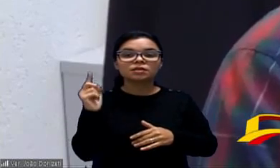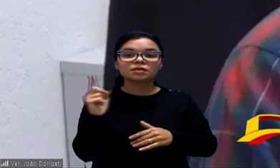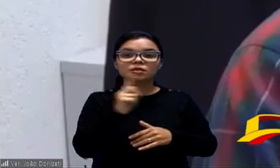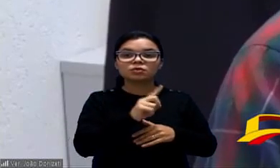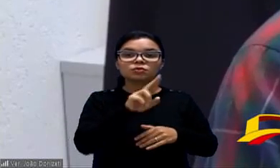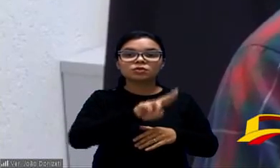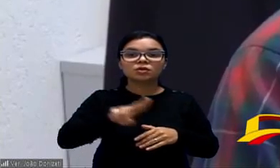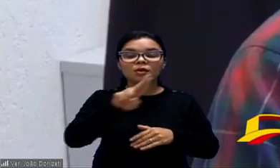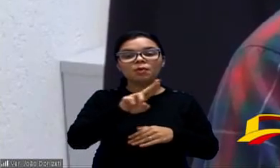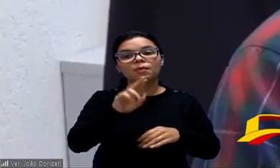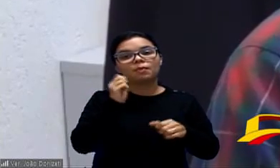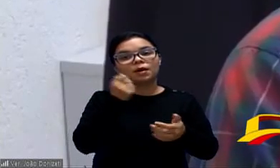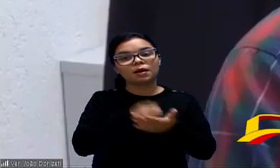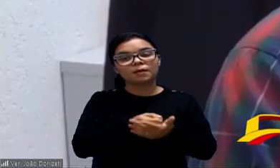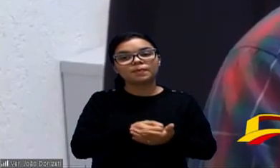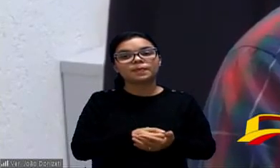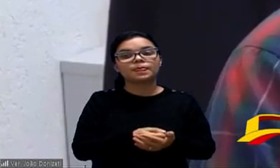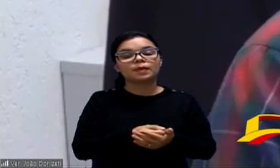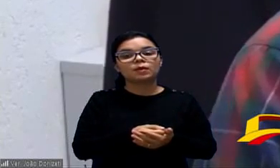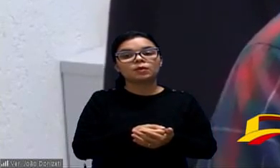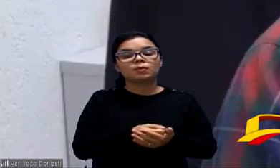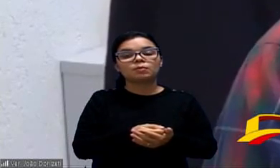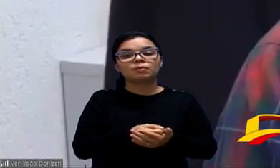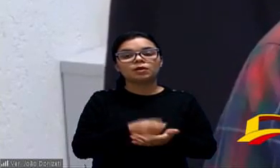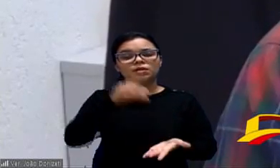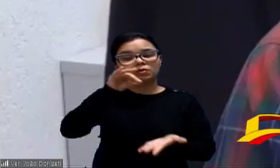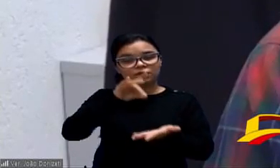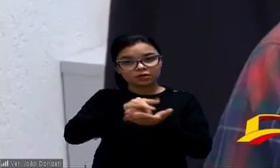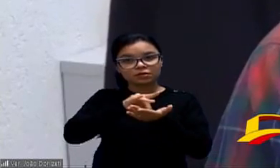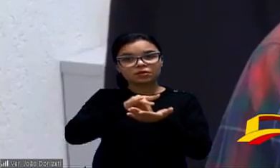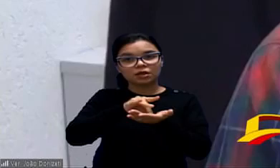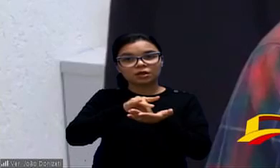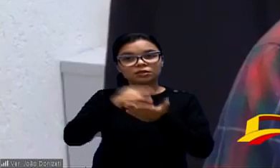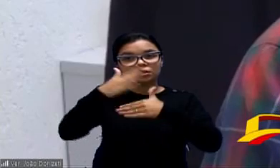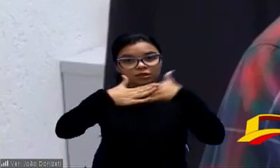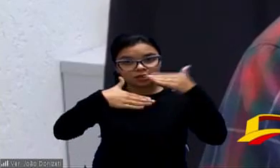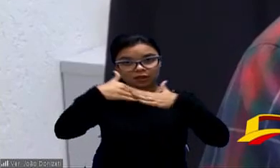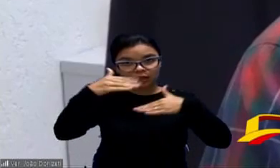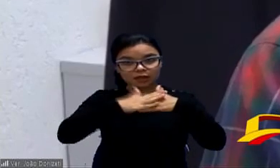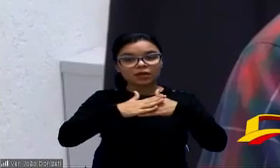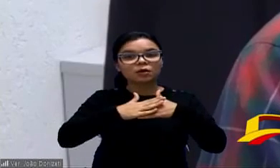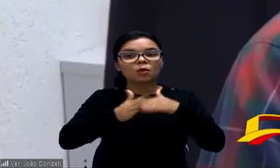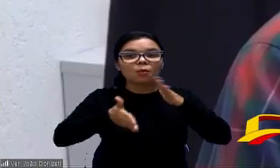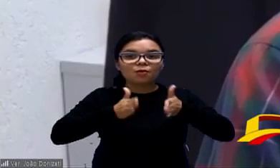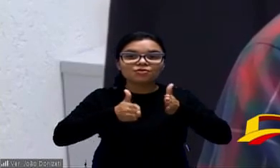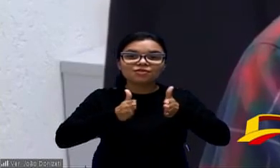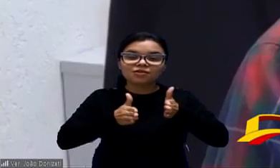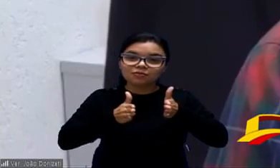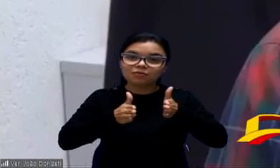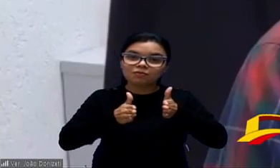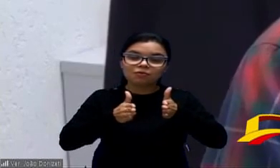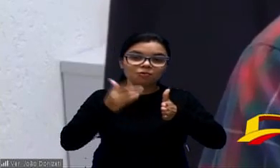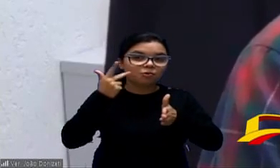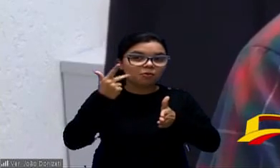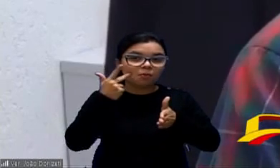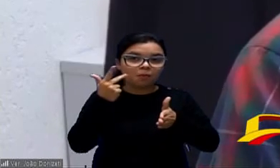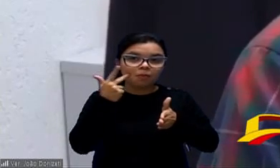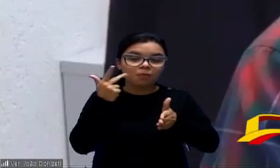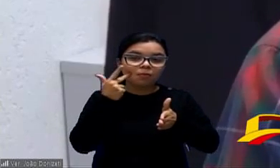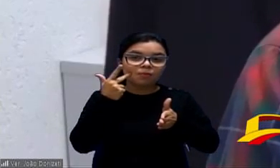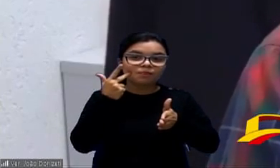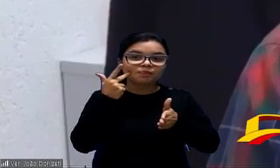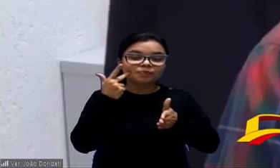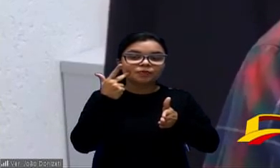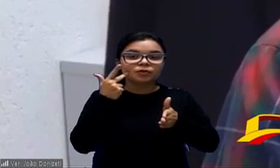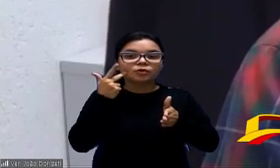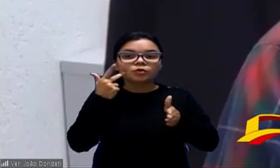seguinte: para os efeitos desta lei, entende-se como tempo razoável, nos caixas e nos